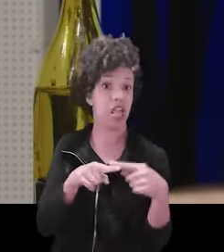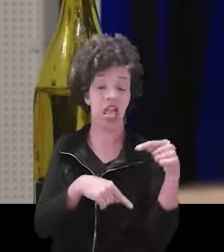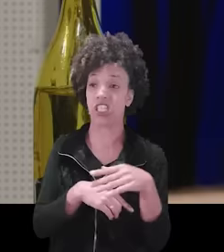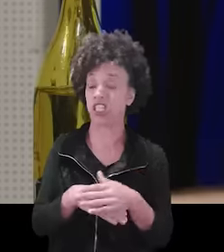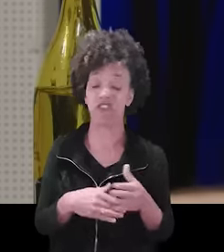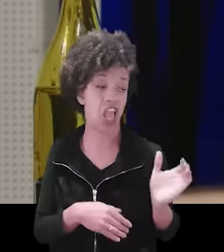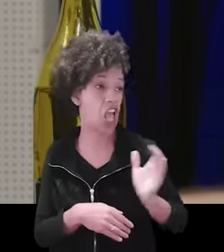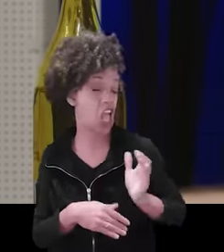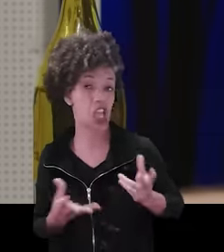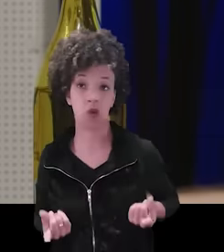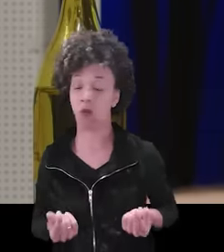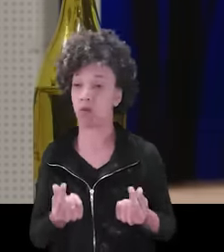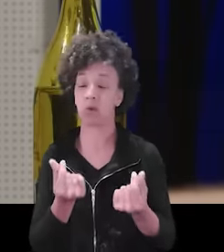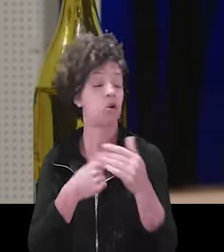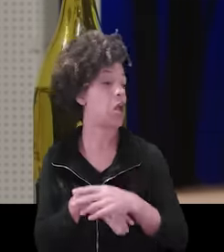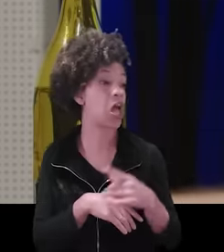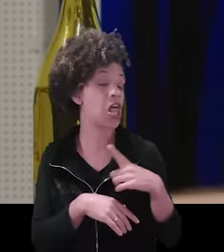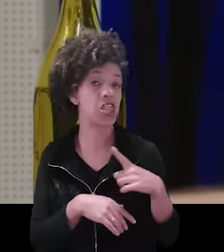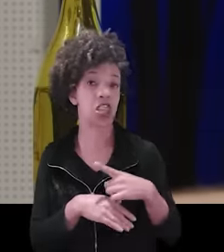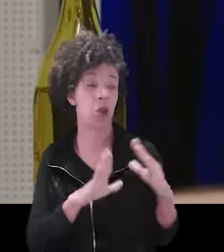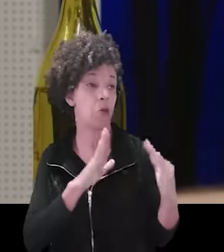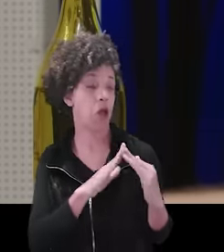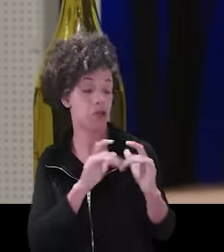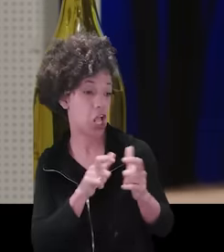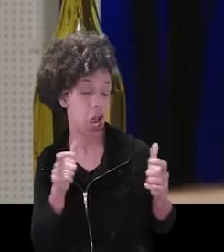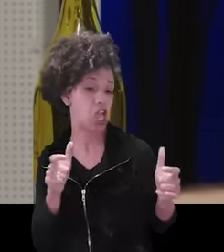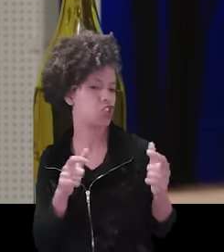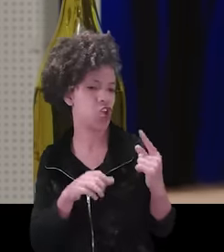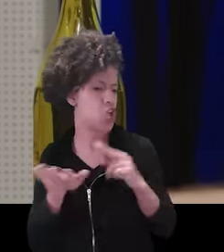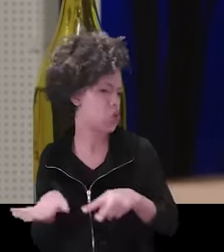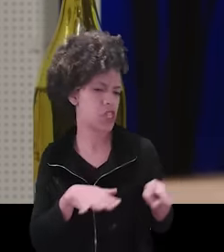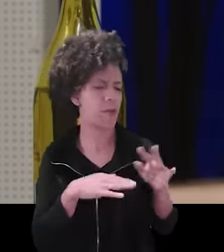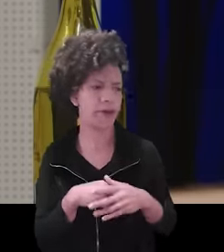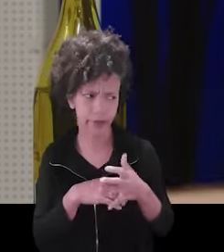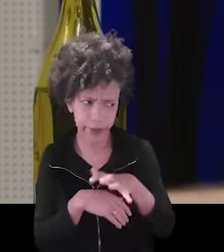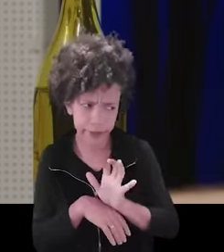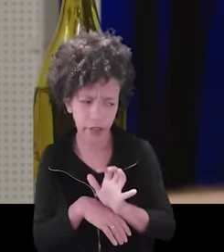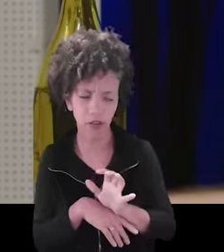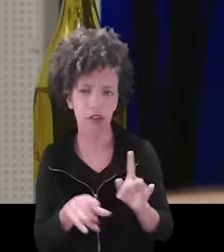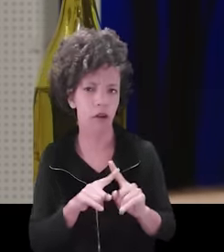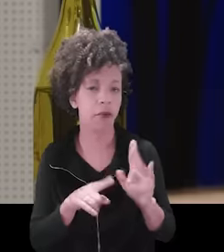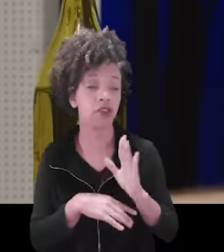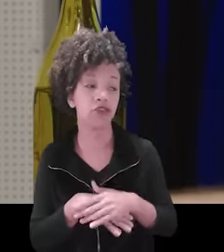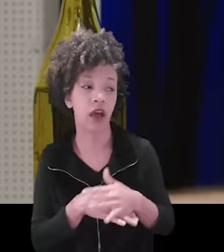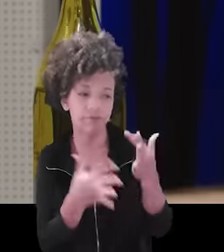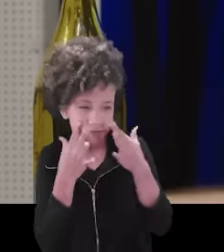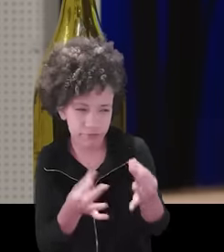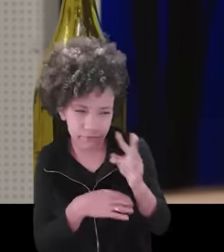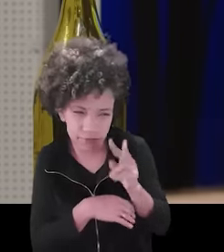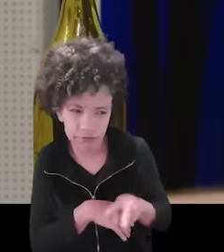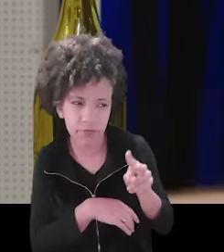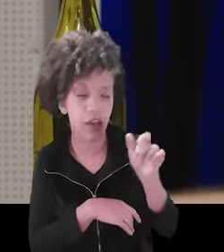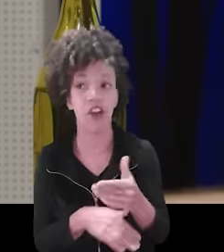porque aqui você vai ficar rico aqui você tem como ter uma mansão em uma semana é assim né Eu já